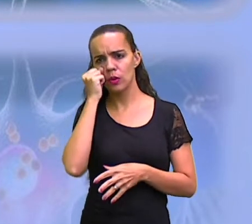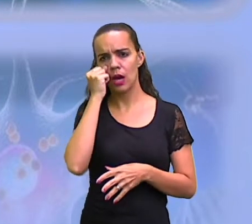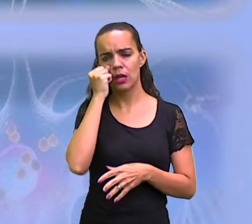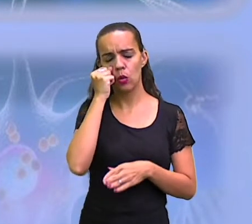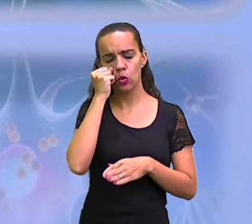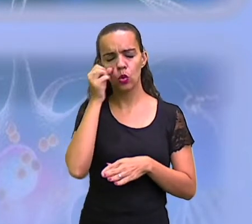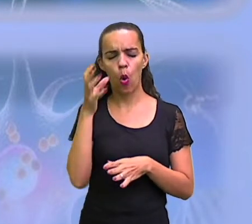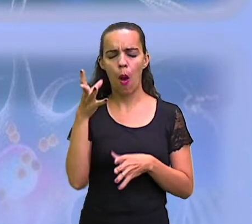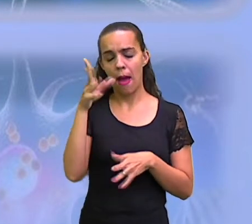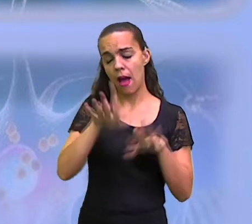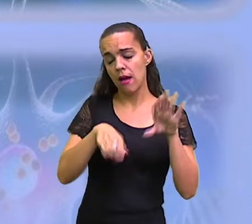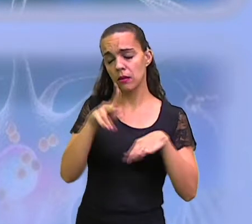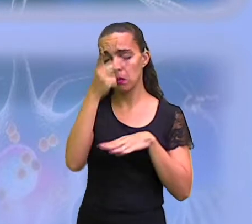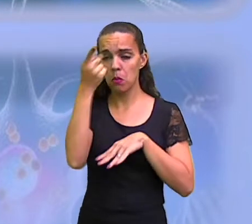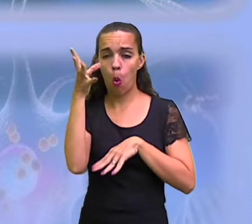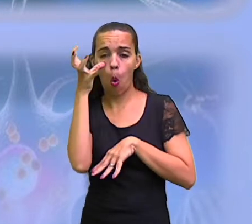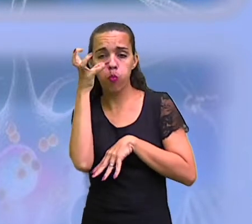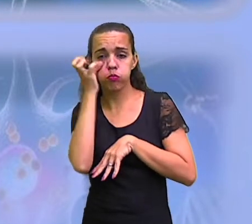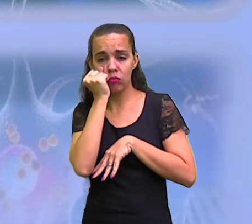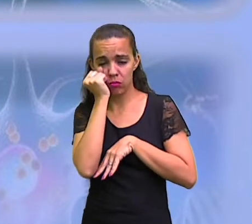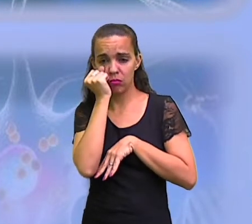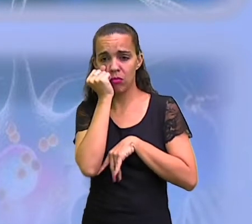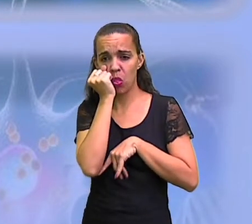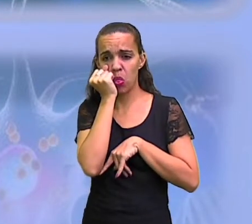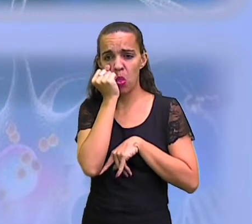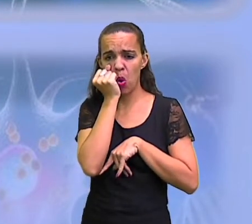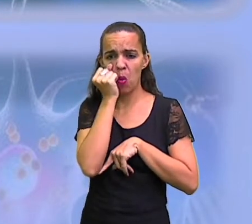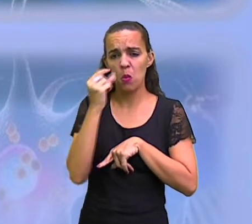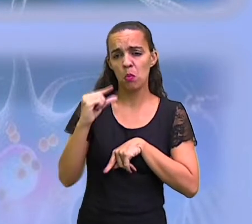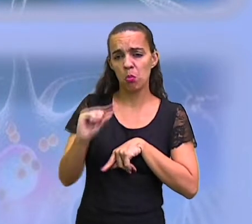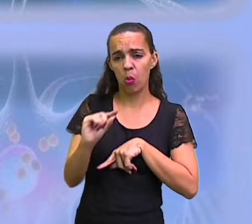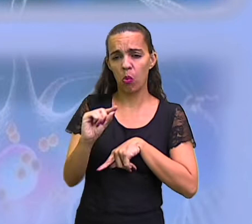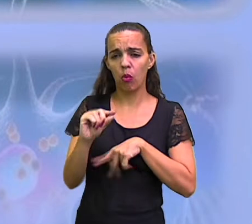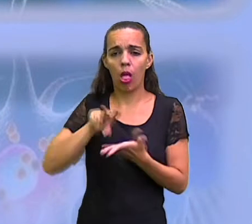dormir mal, ter insônia, dores pelo corpo,